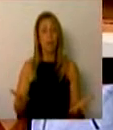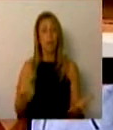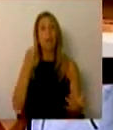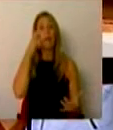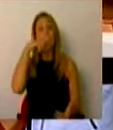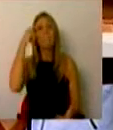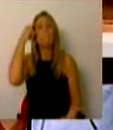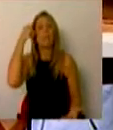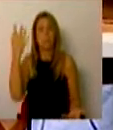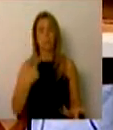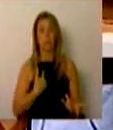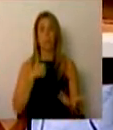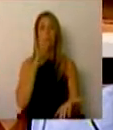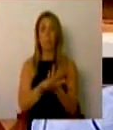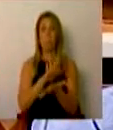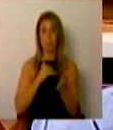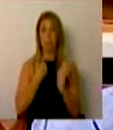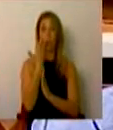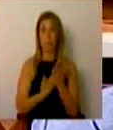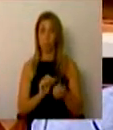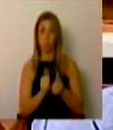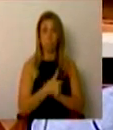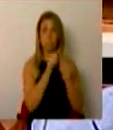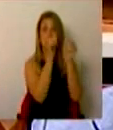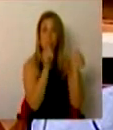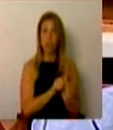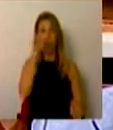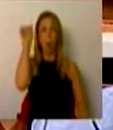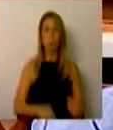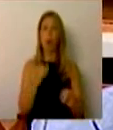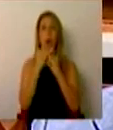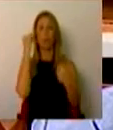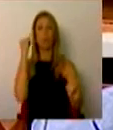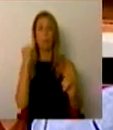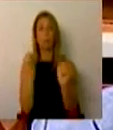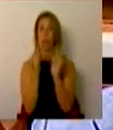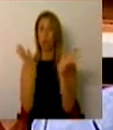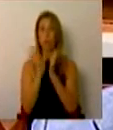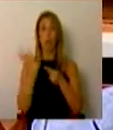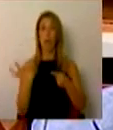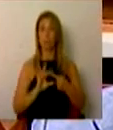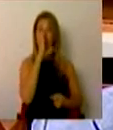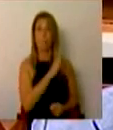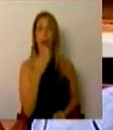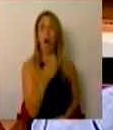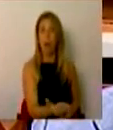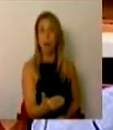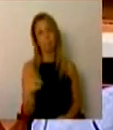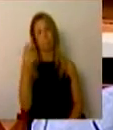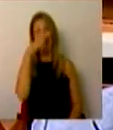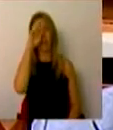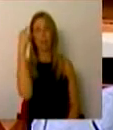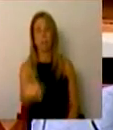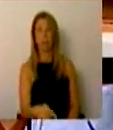de um diploma transforma esse sistema num sistema automaticamente em todos os seus aspectos em vigor, está enganado.